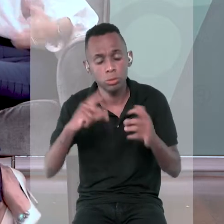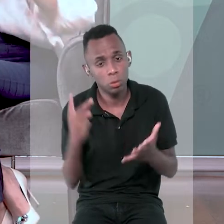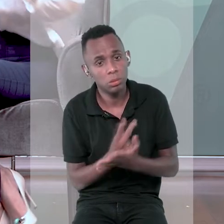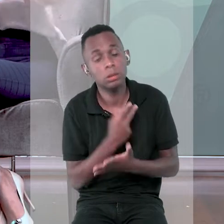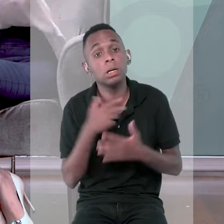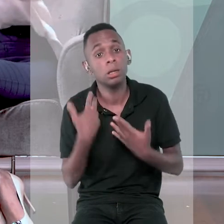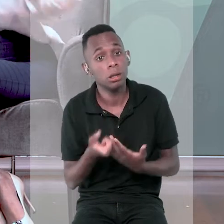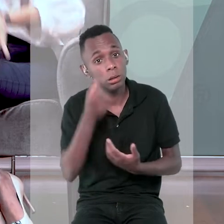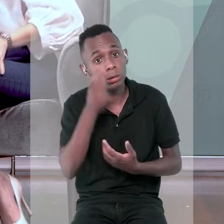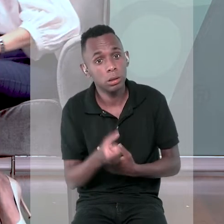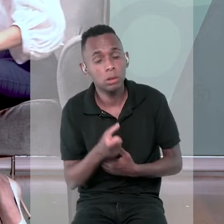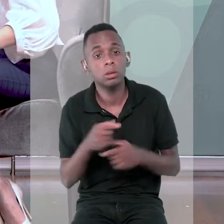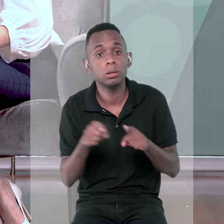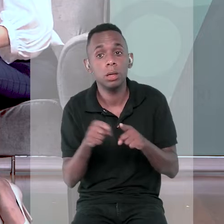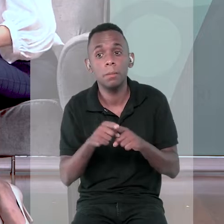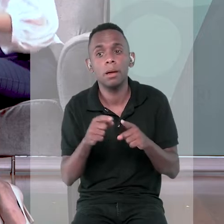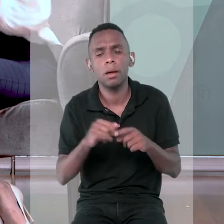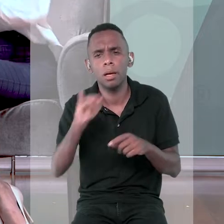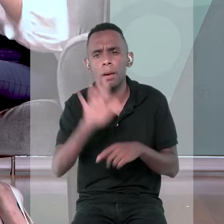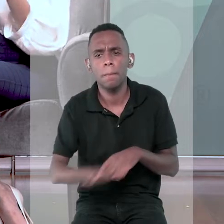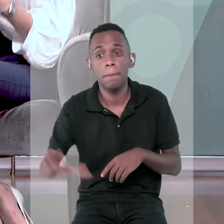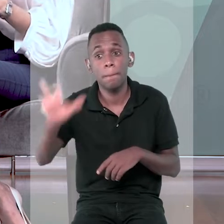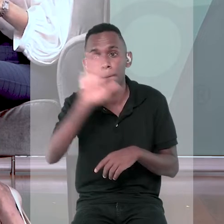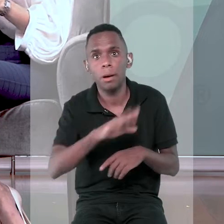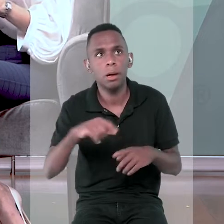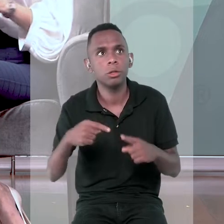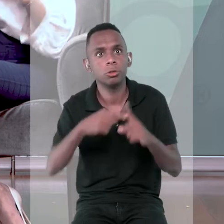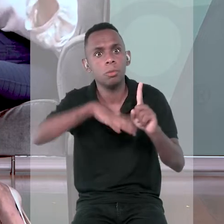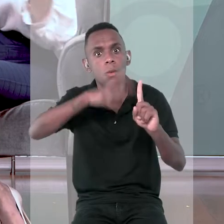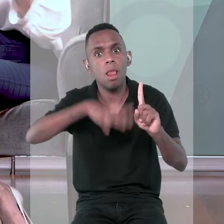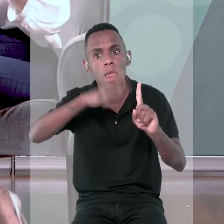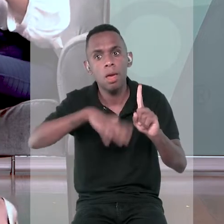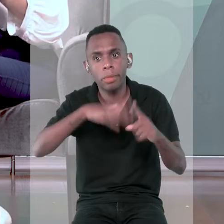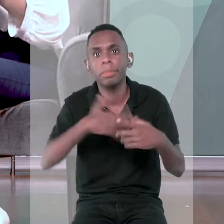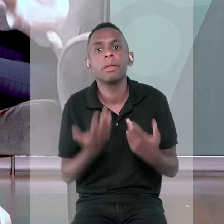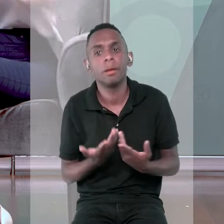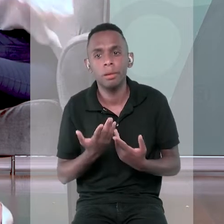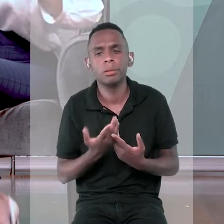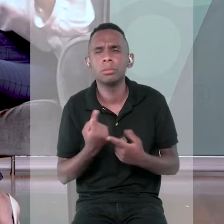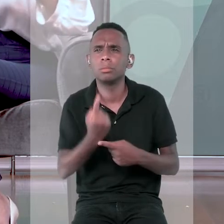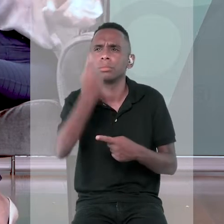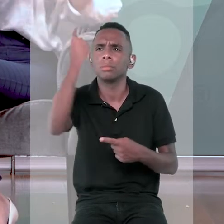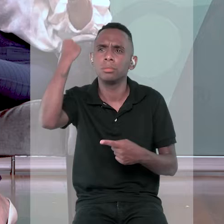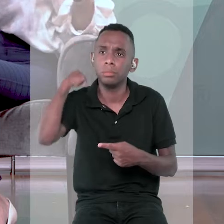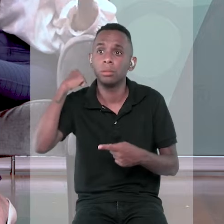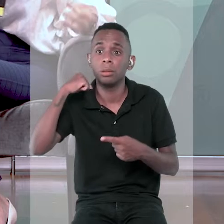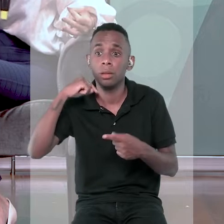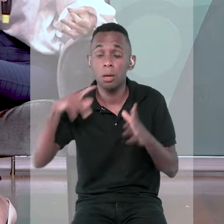interessante também a história da circulação das imagens, né? Ela cria uma lenda. Ela recupera uma lenda antiga, cria uma lenda e põe